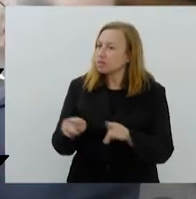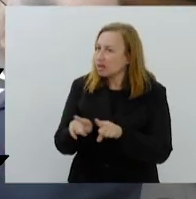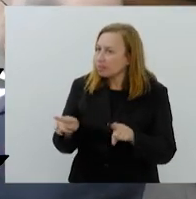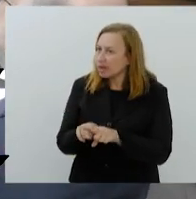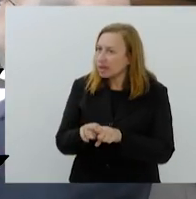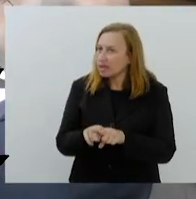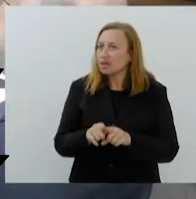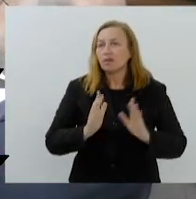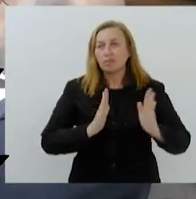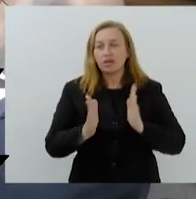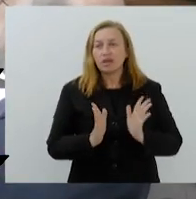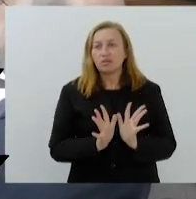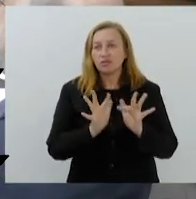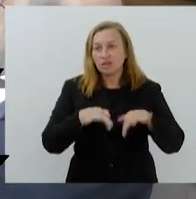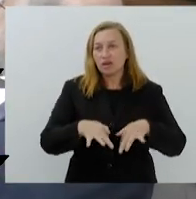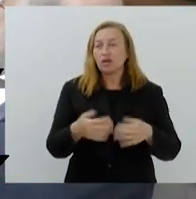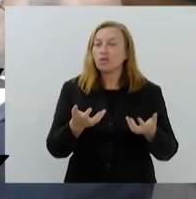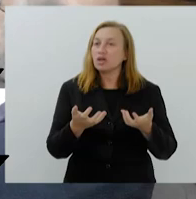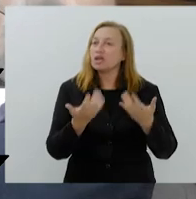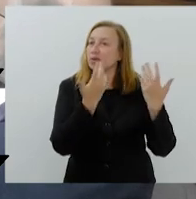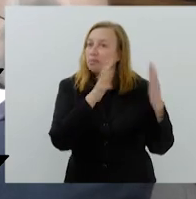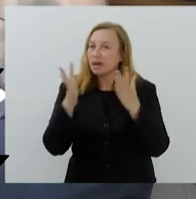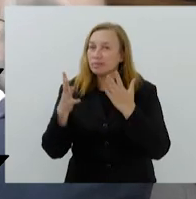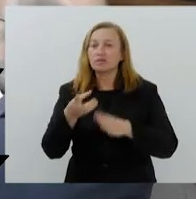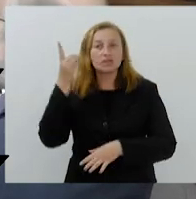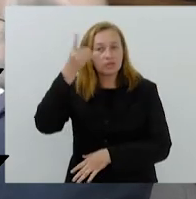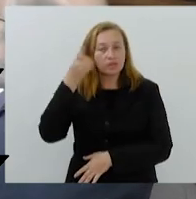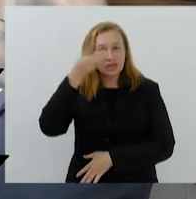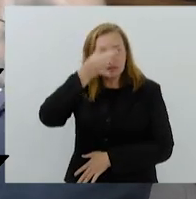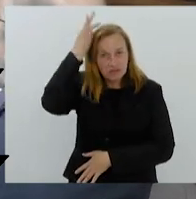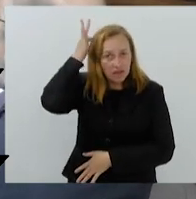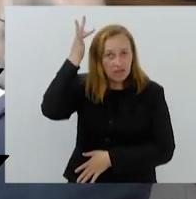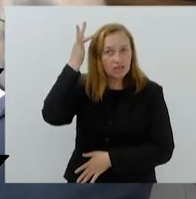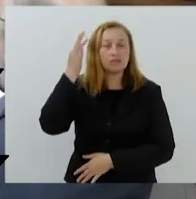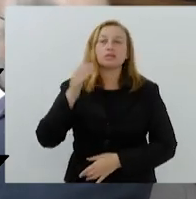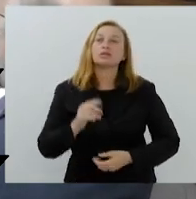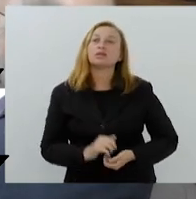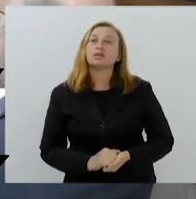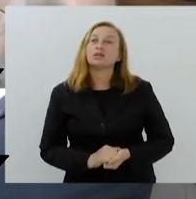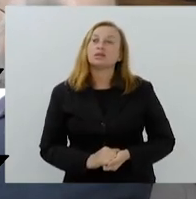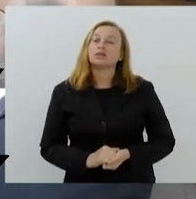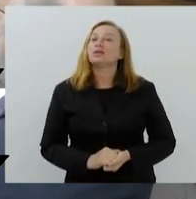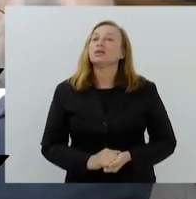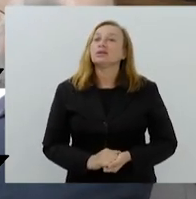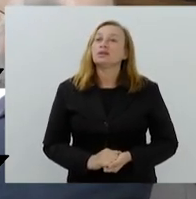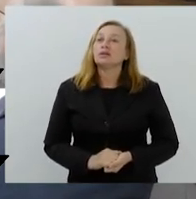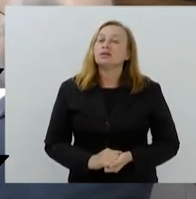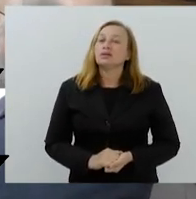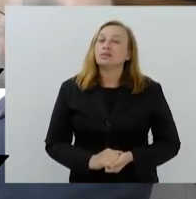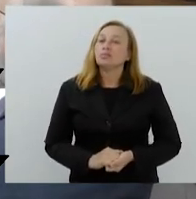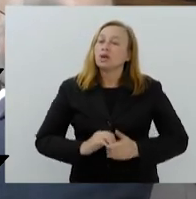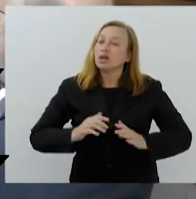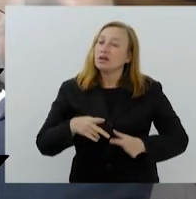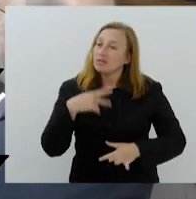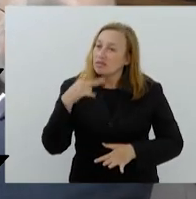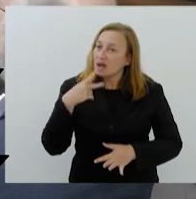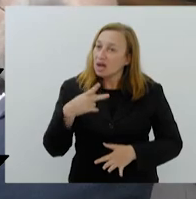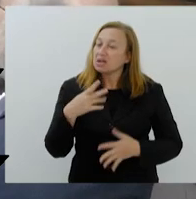expediente final e gostaria de parabenizar o deputado Fred Pacheco pelo discurso